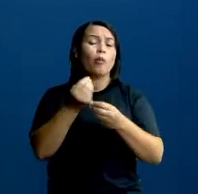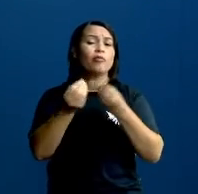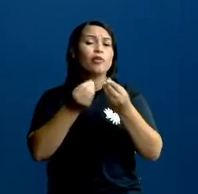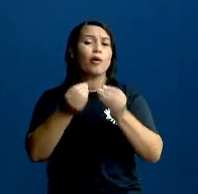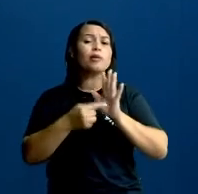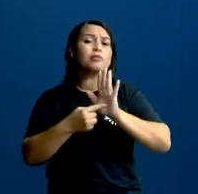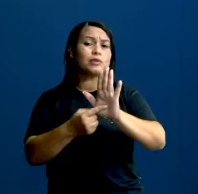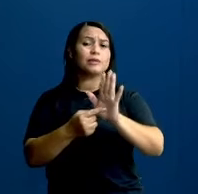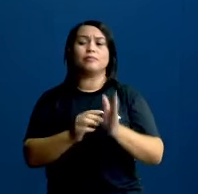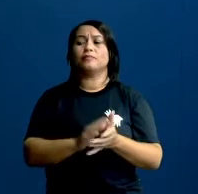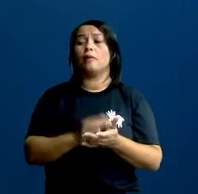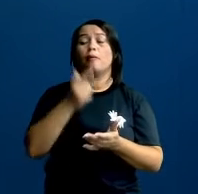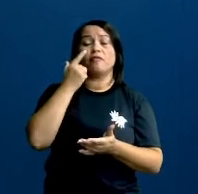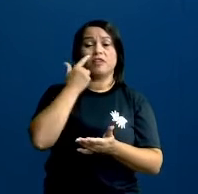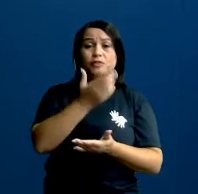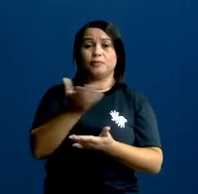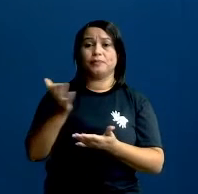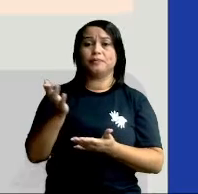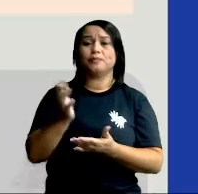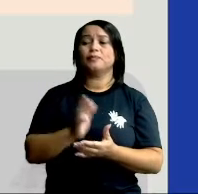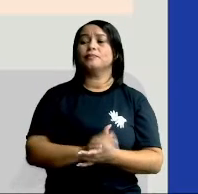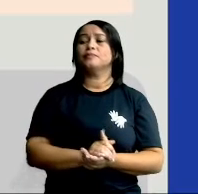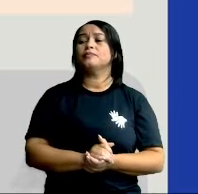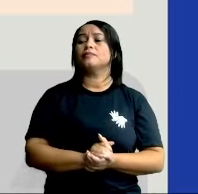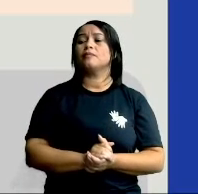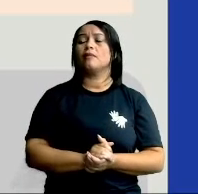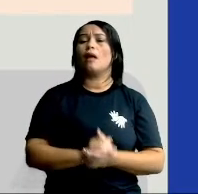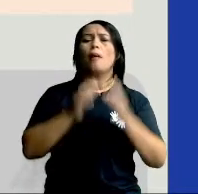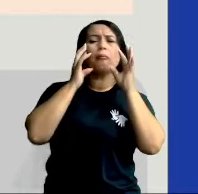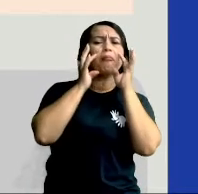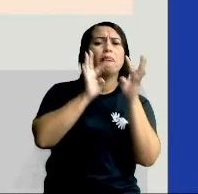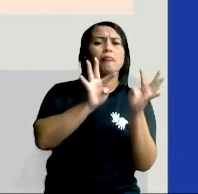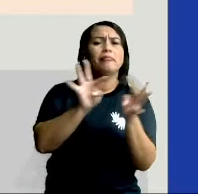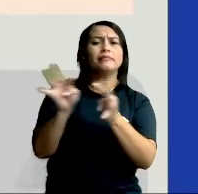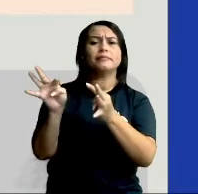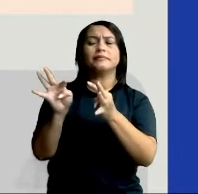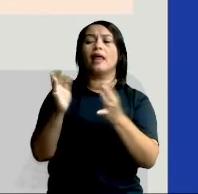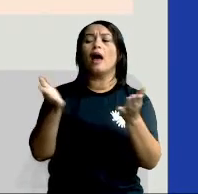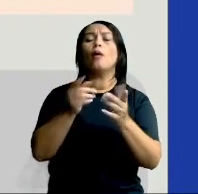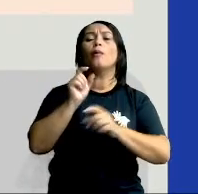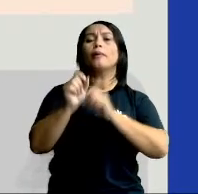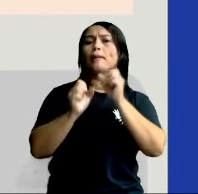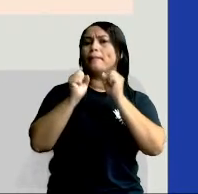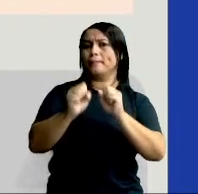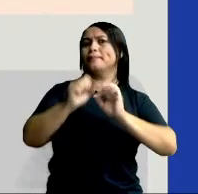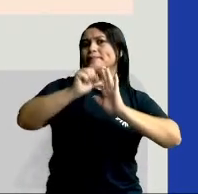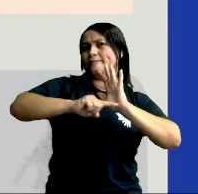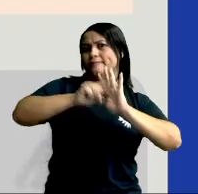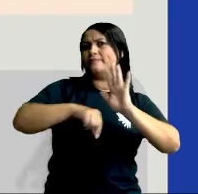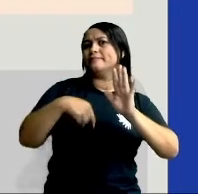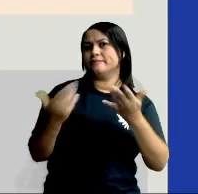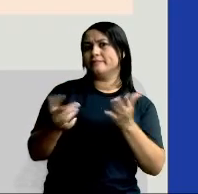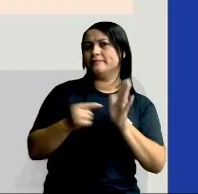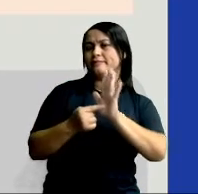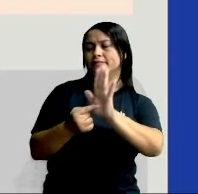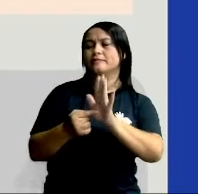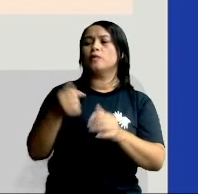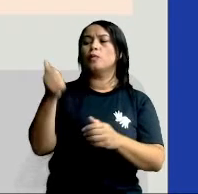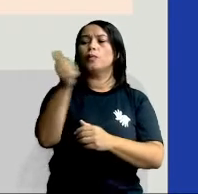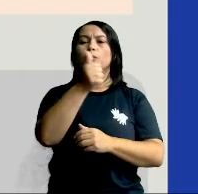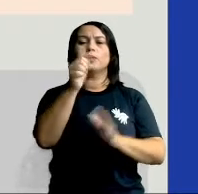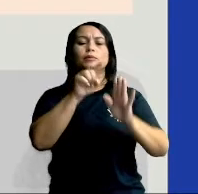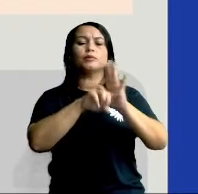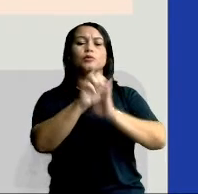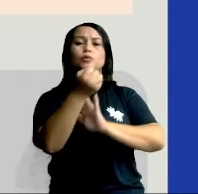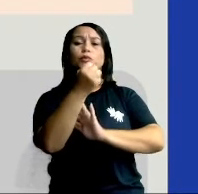essa representação. Pronto. Presta bem atenção. Agora posso subtrair, não foi o que eu fiz?